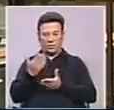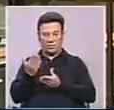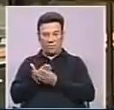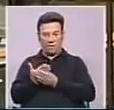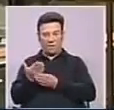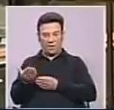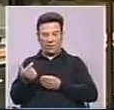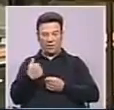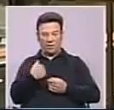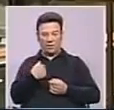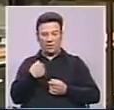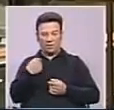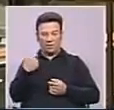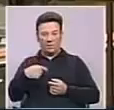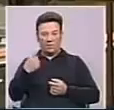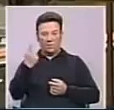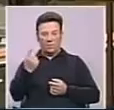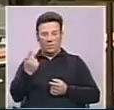Temos um...